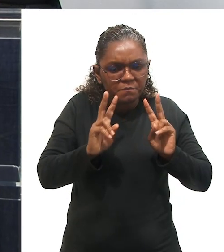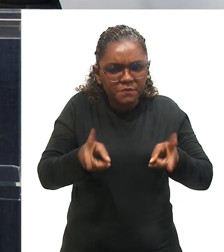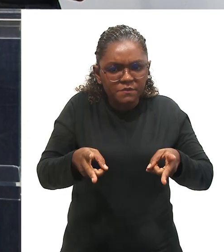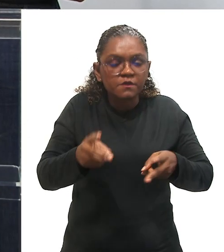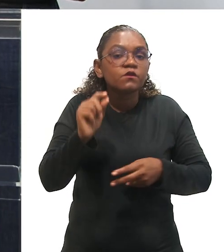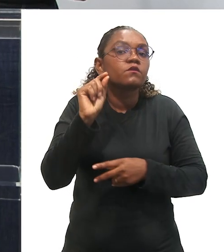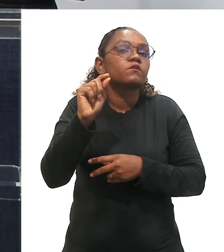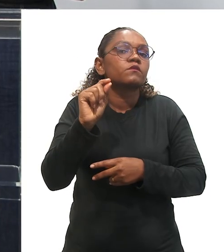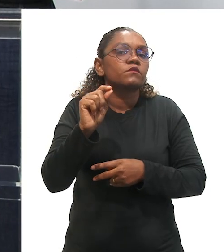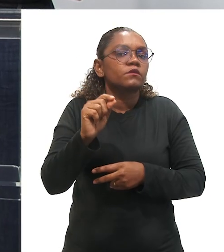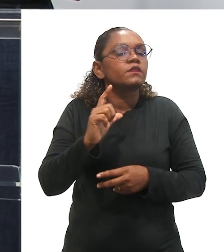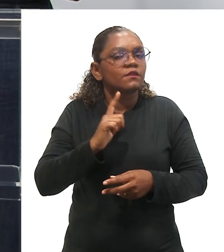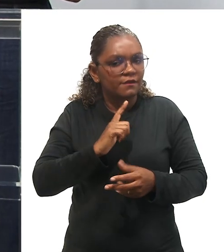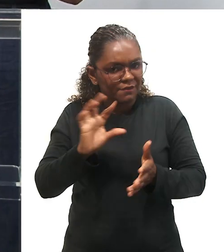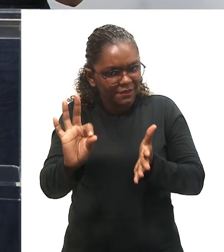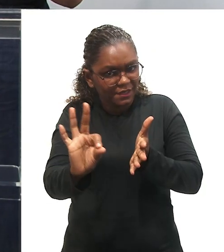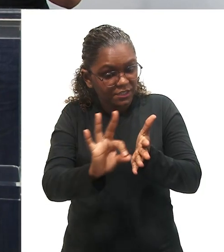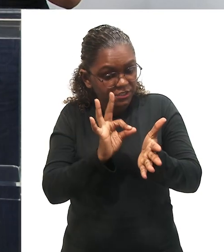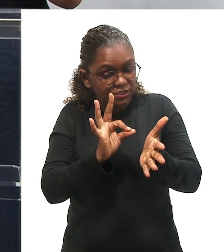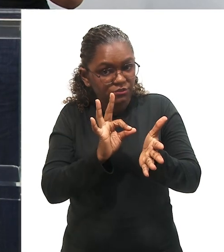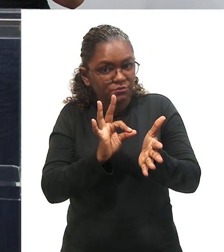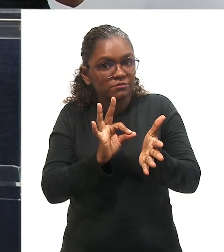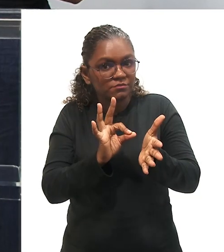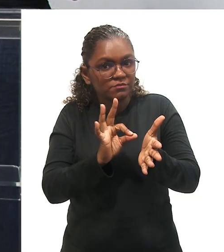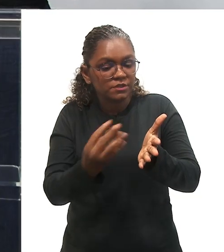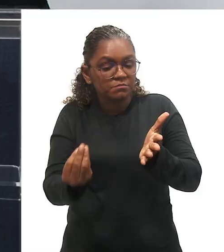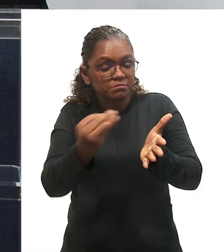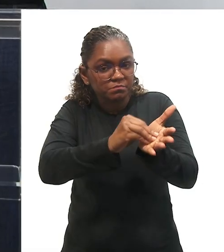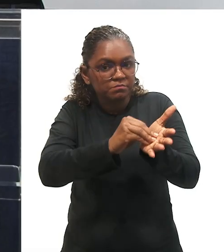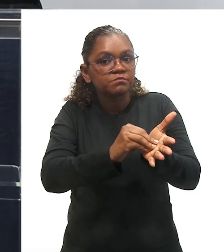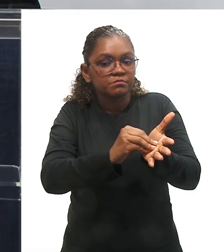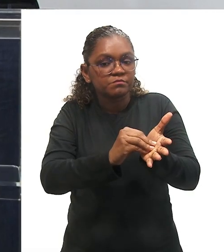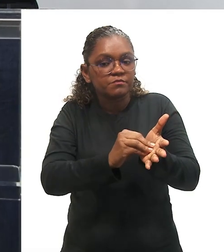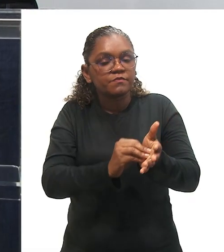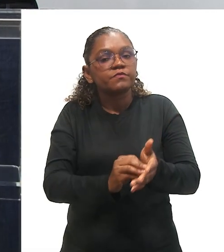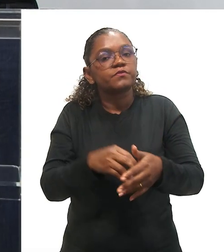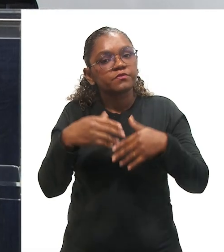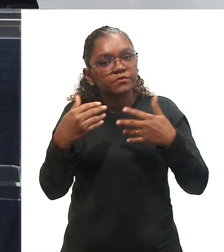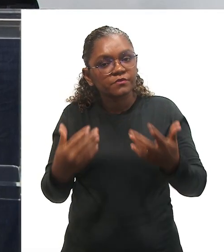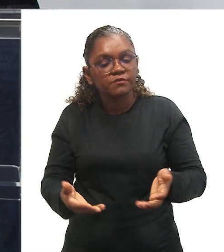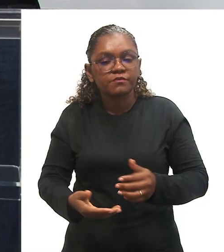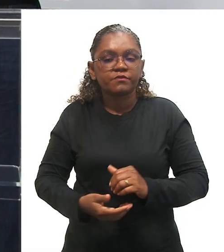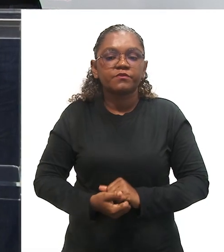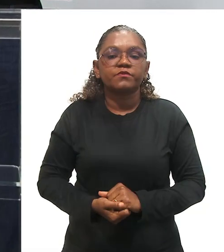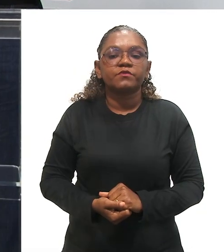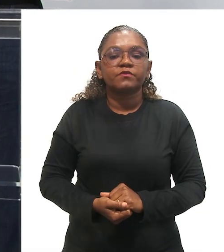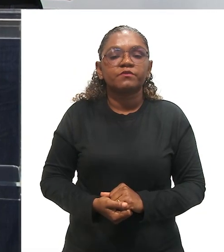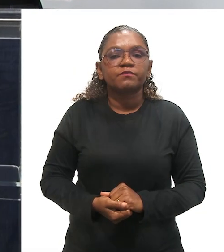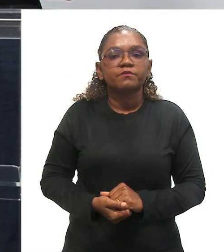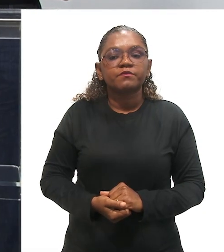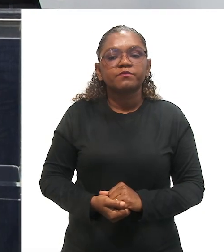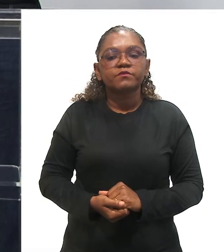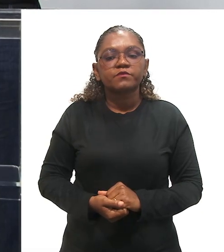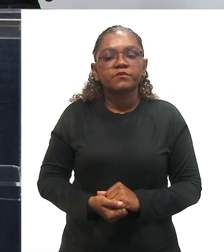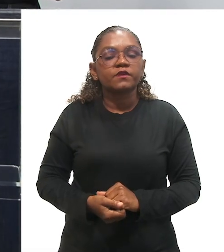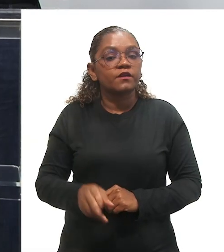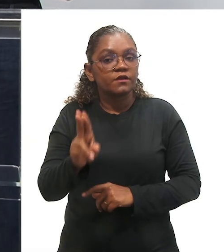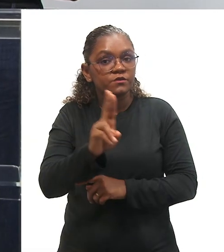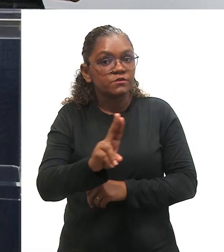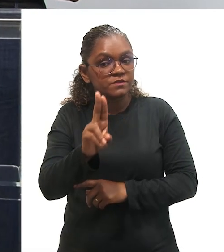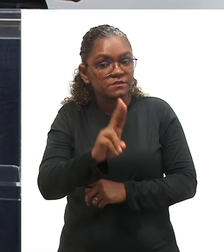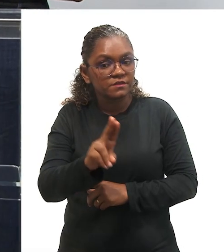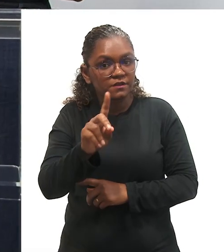são todos registrados e é através da escrituração que fazemos isso, utilizando